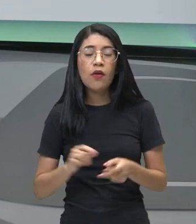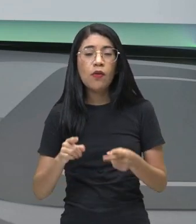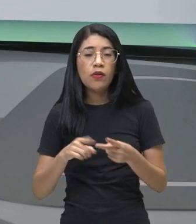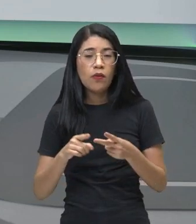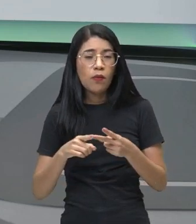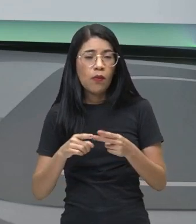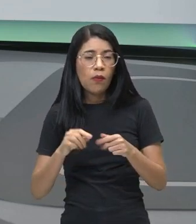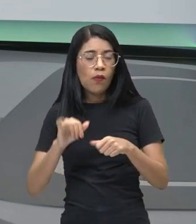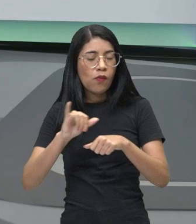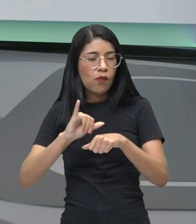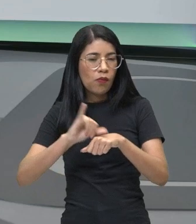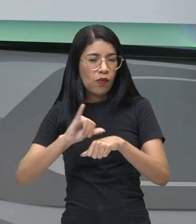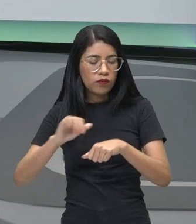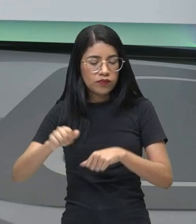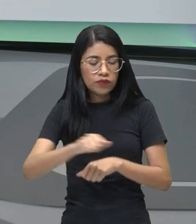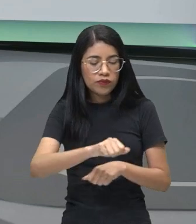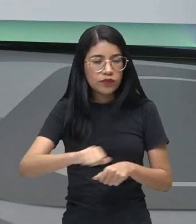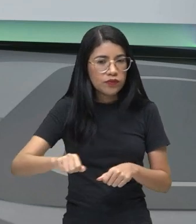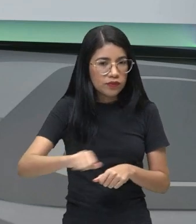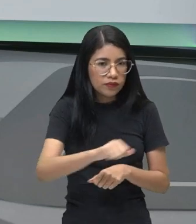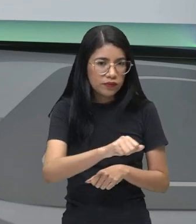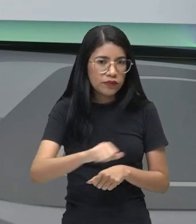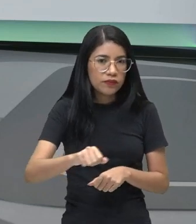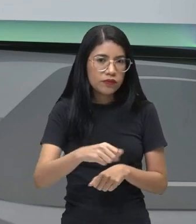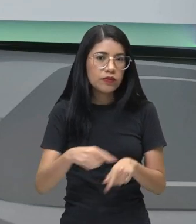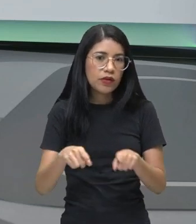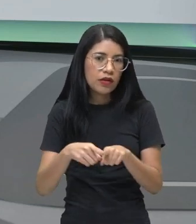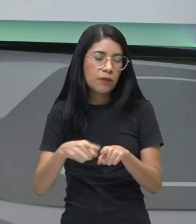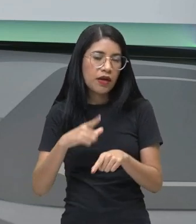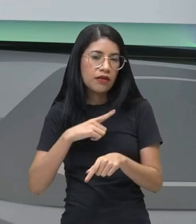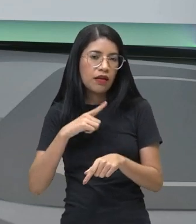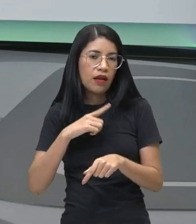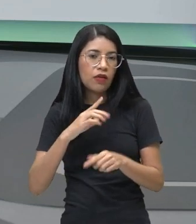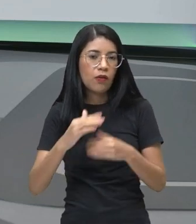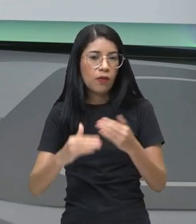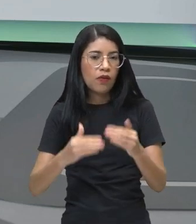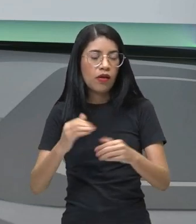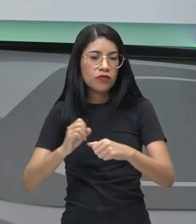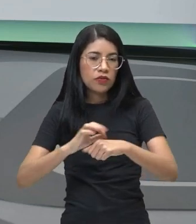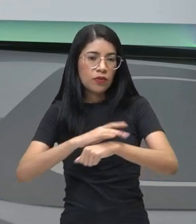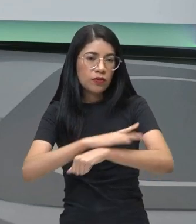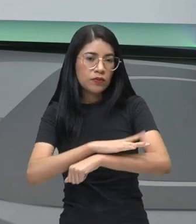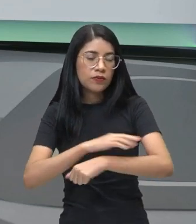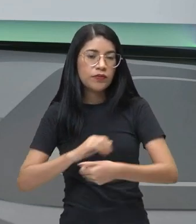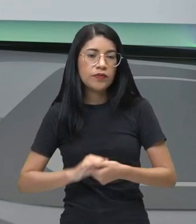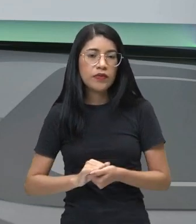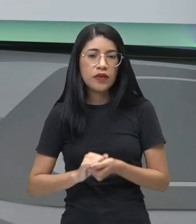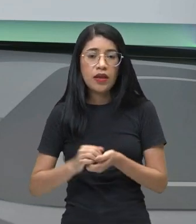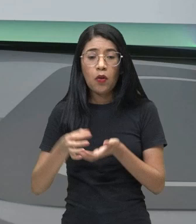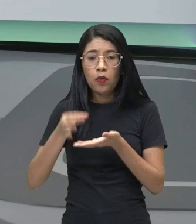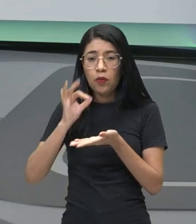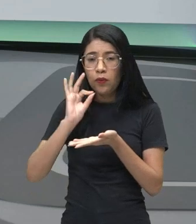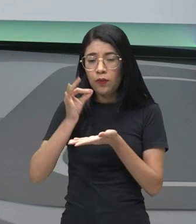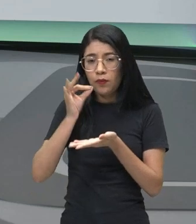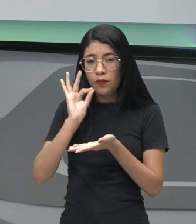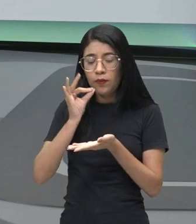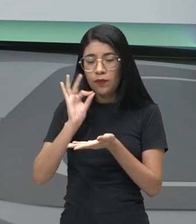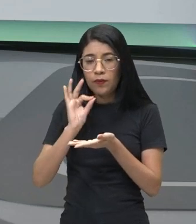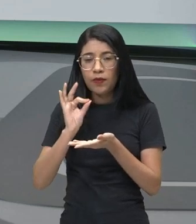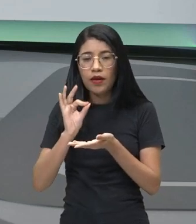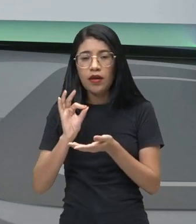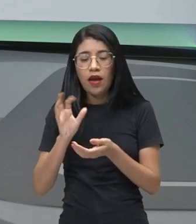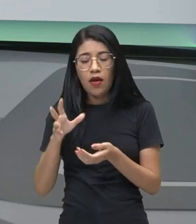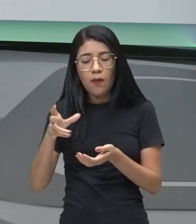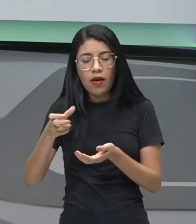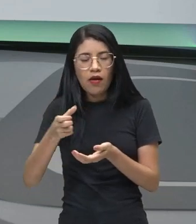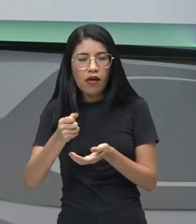também, quando eu vou passar uma roupa, há esse processo. Se eu vou tomar um café e coloco a mão lá